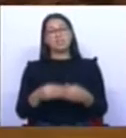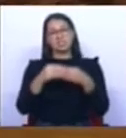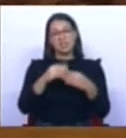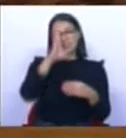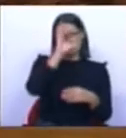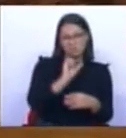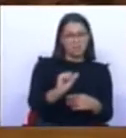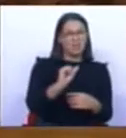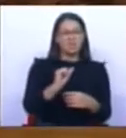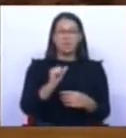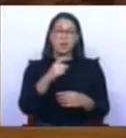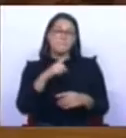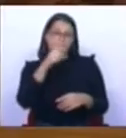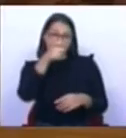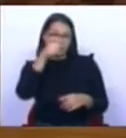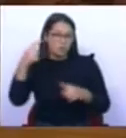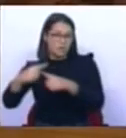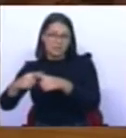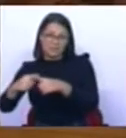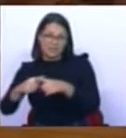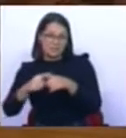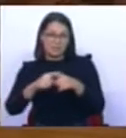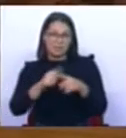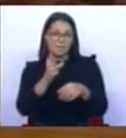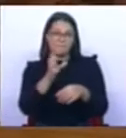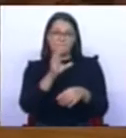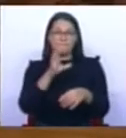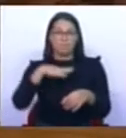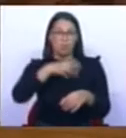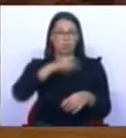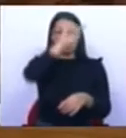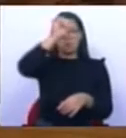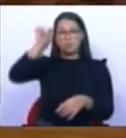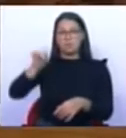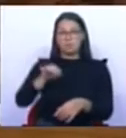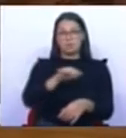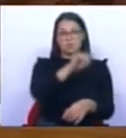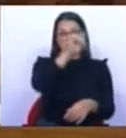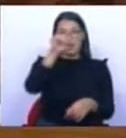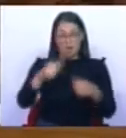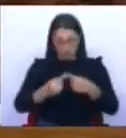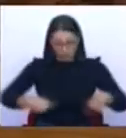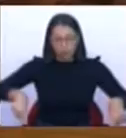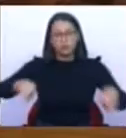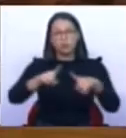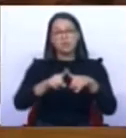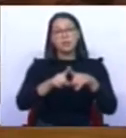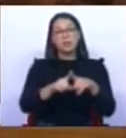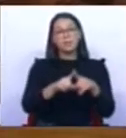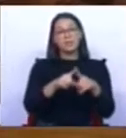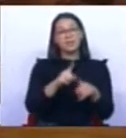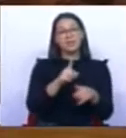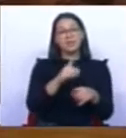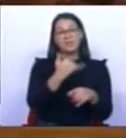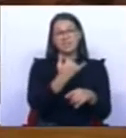governantes e milhares de interessados oriundos de todos os cantos do planeta concentram-se em Glasgow para a 26ª Conferência das Partes